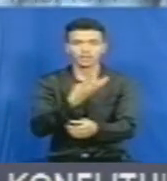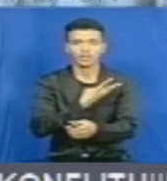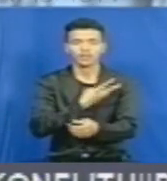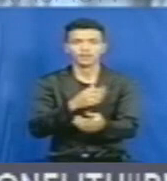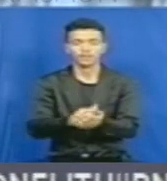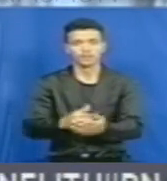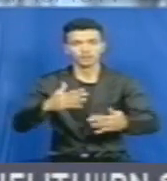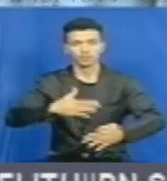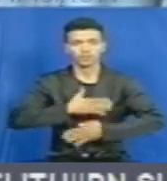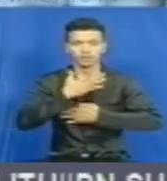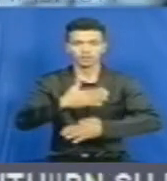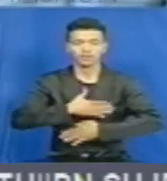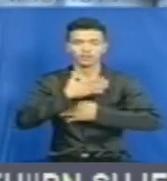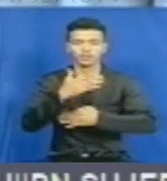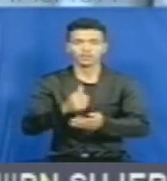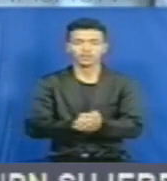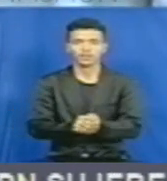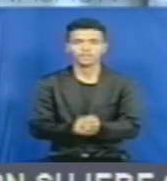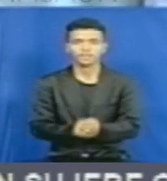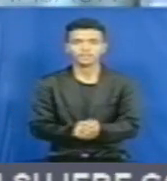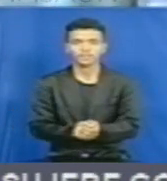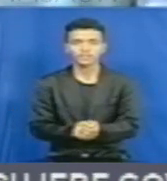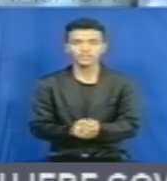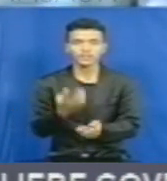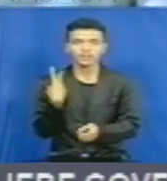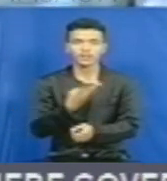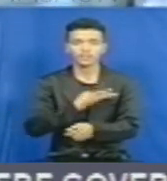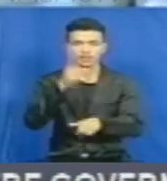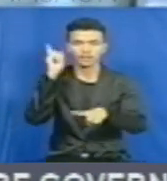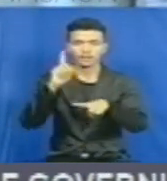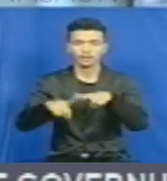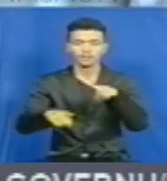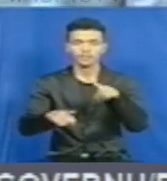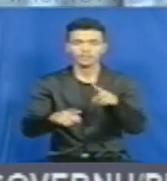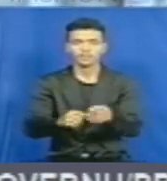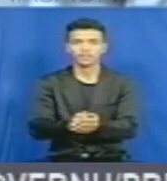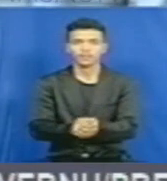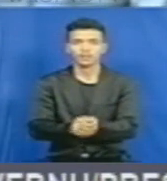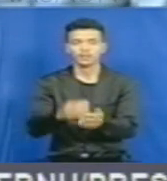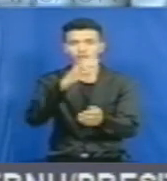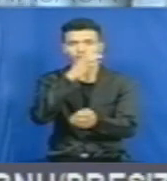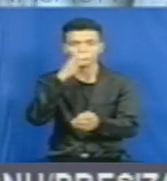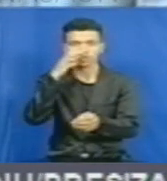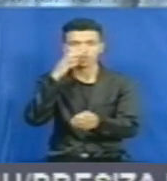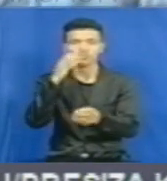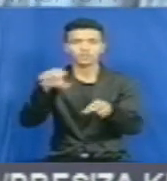mas kundeni. Ne duni ham lapele be saida, toos mas ham kair